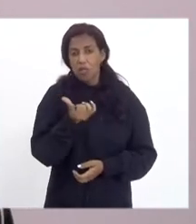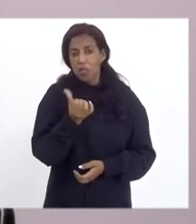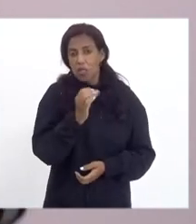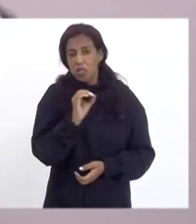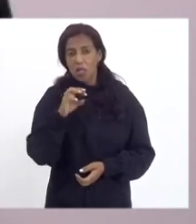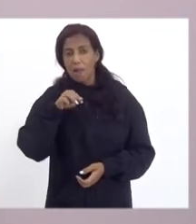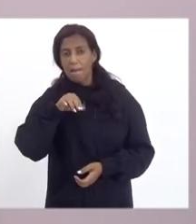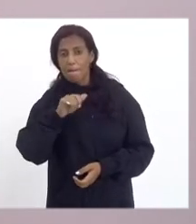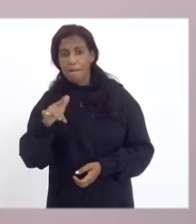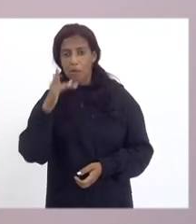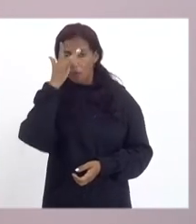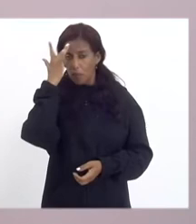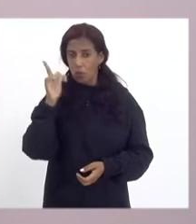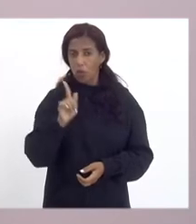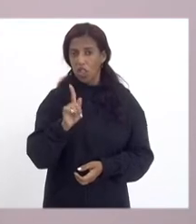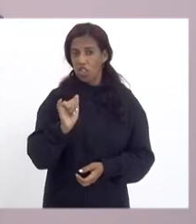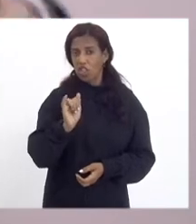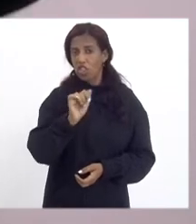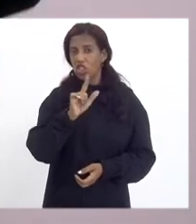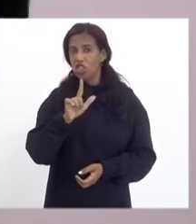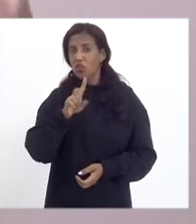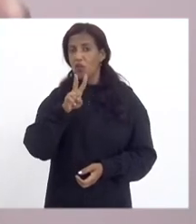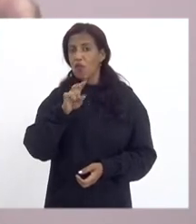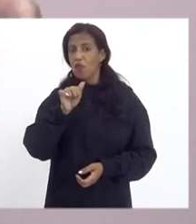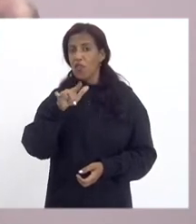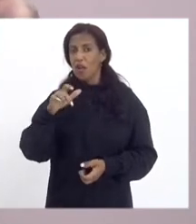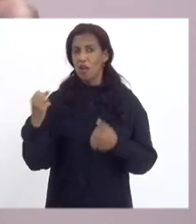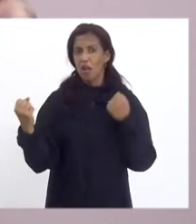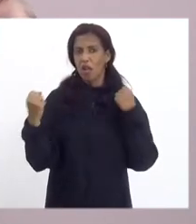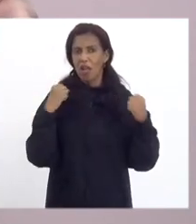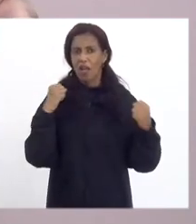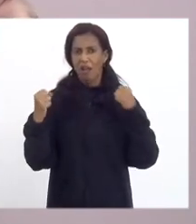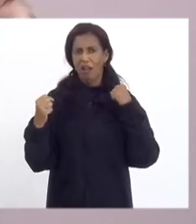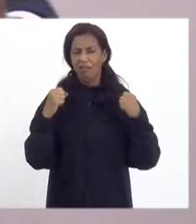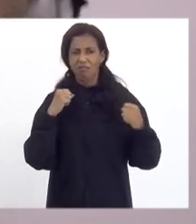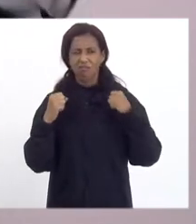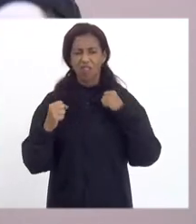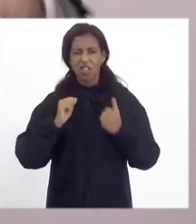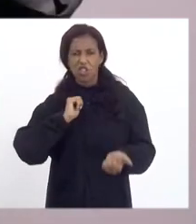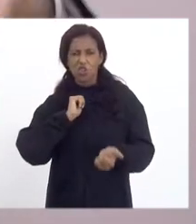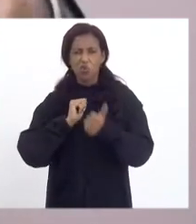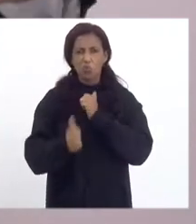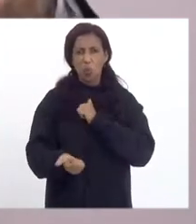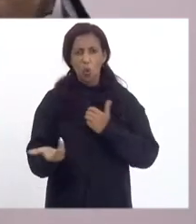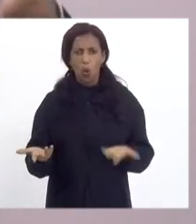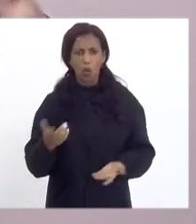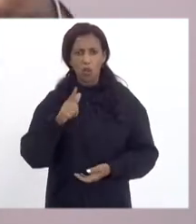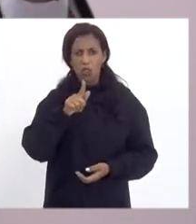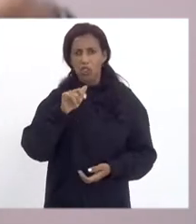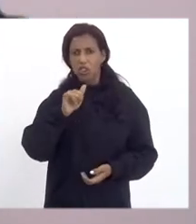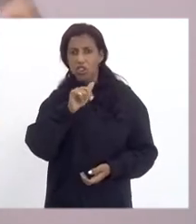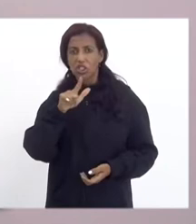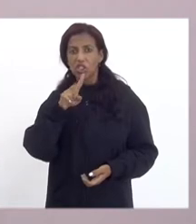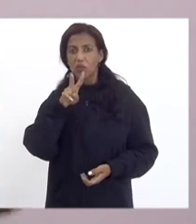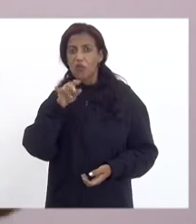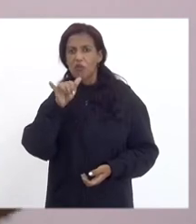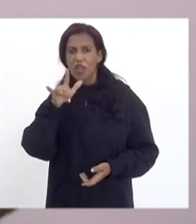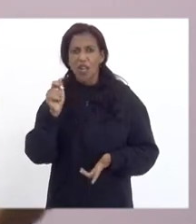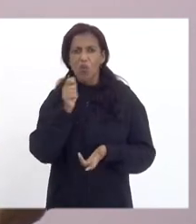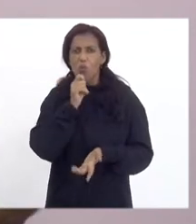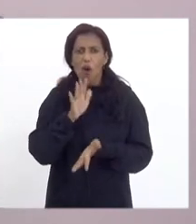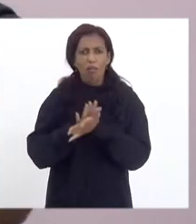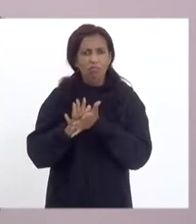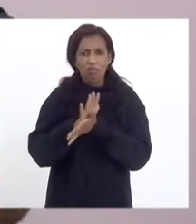pessoas. O Gil Viana era um atleta. Nosso querido e saudoso Gil Viana não tinha